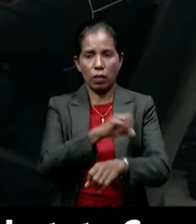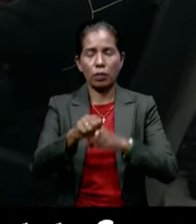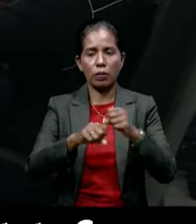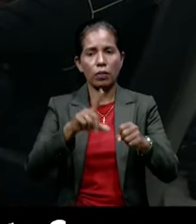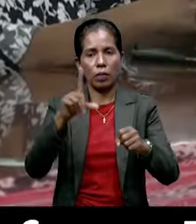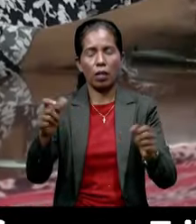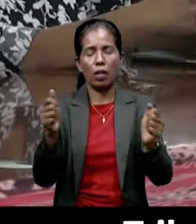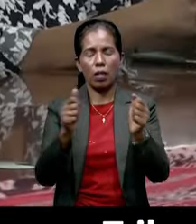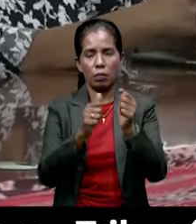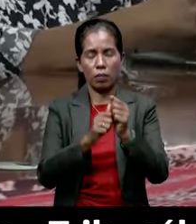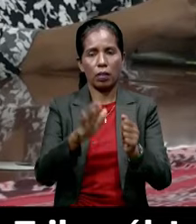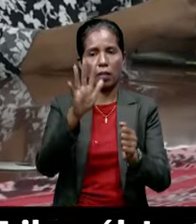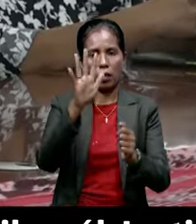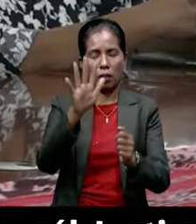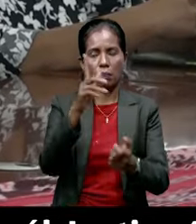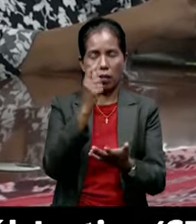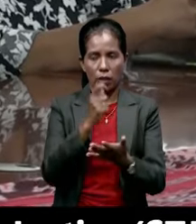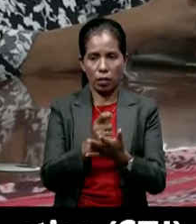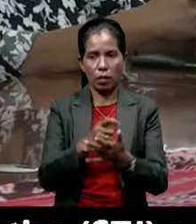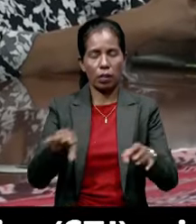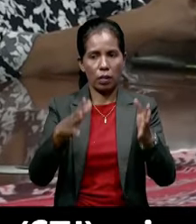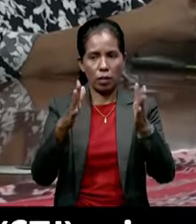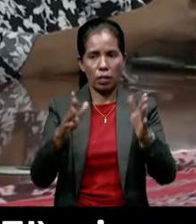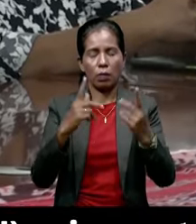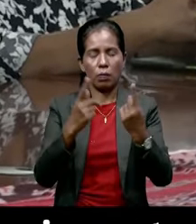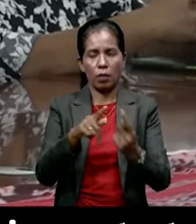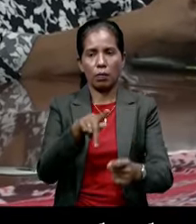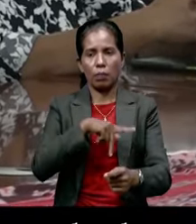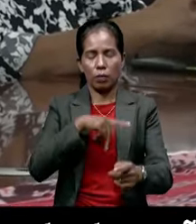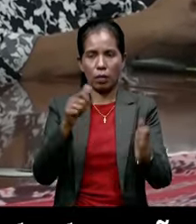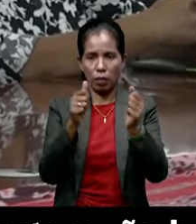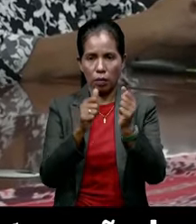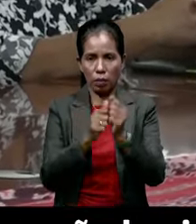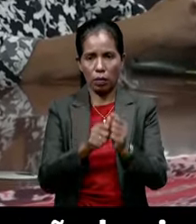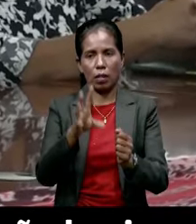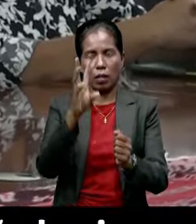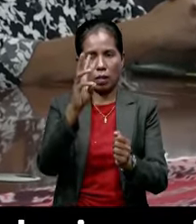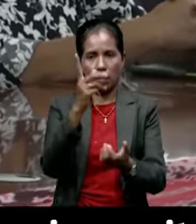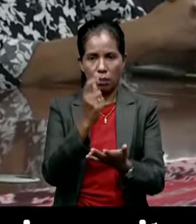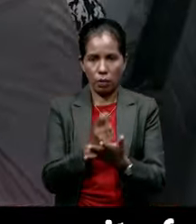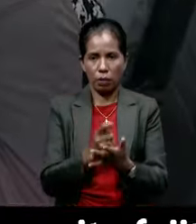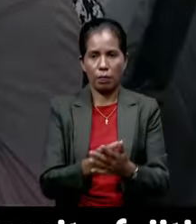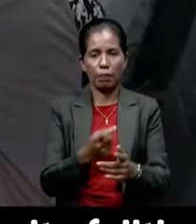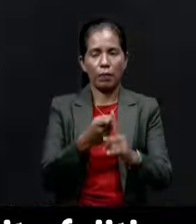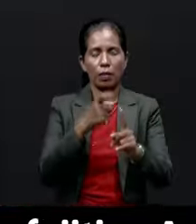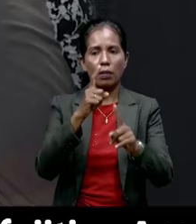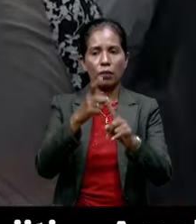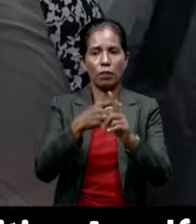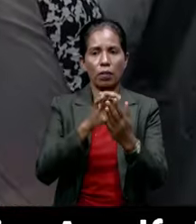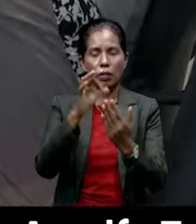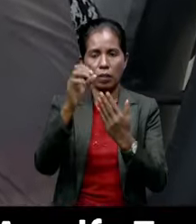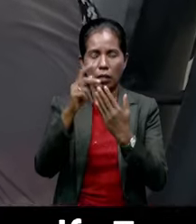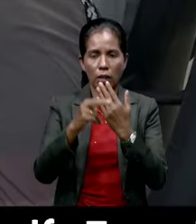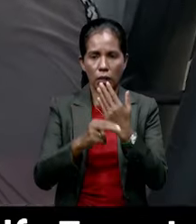muito crehun lima resin no trabalhadores husi setor privado ha muito crehun nen liu no husi fulan janeiro to